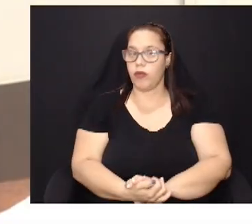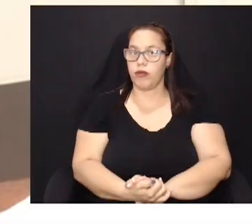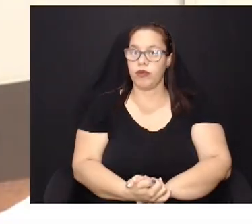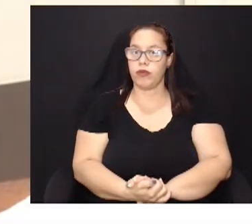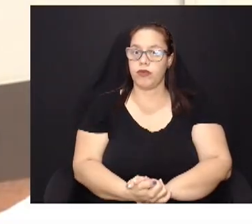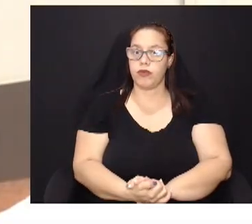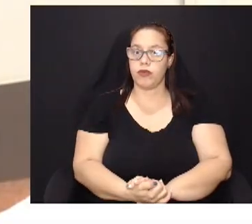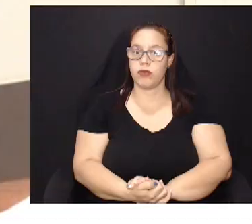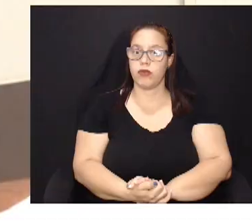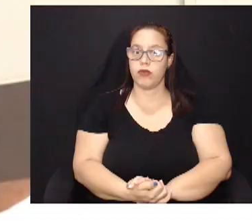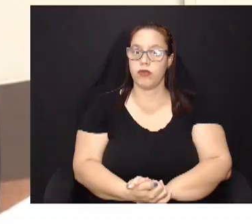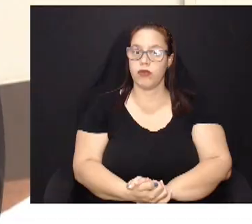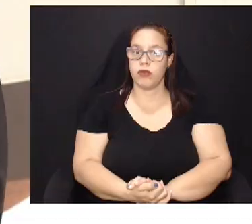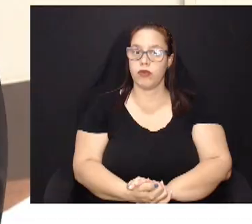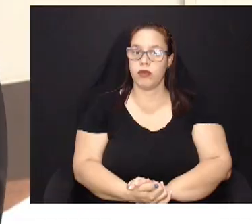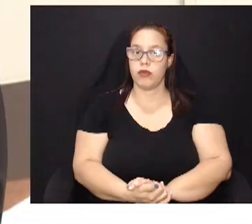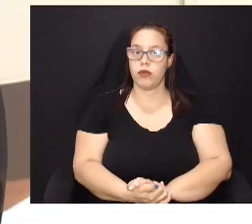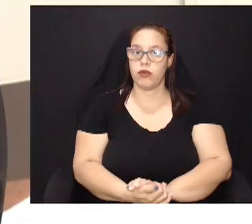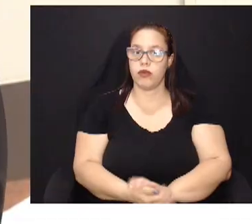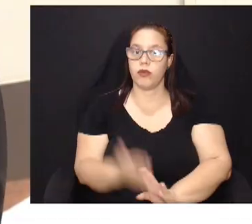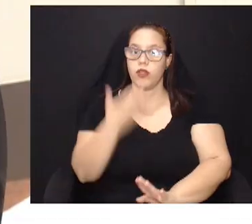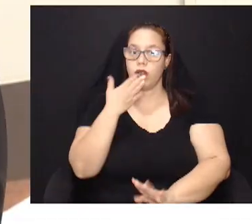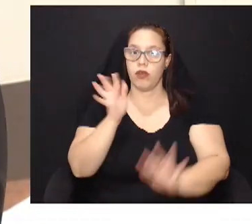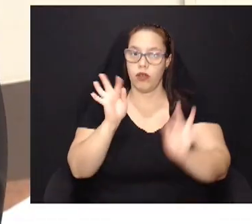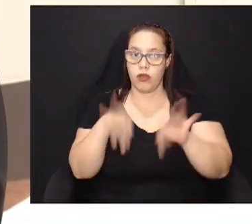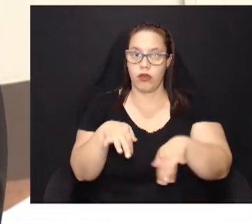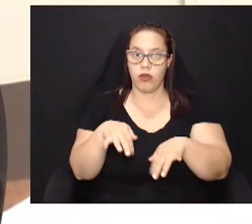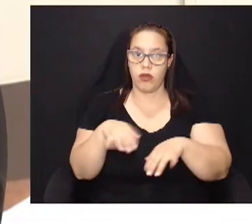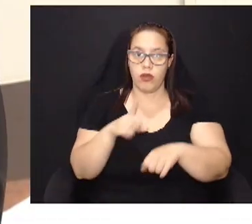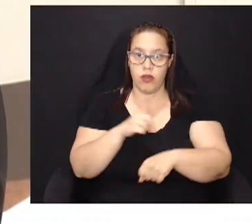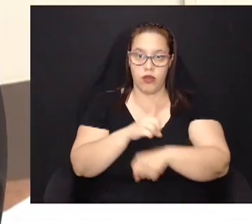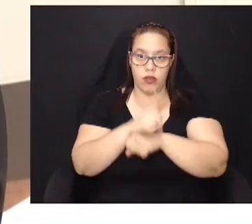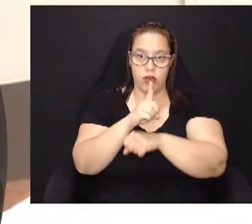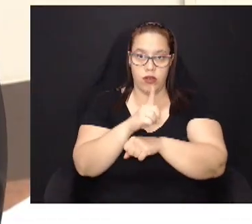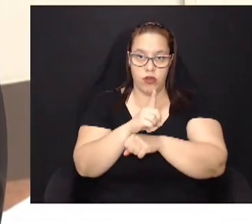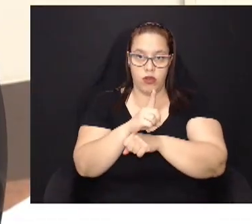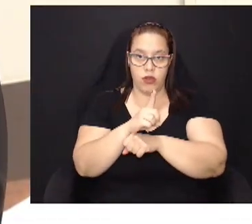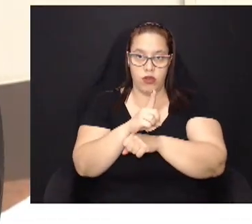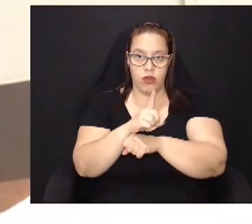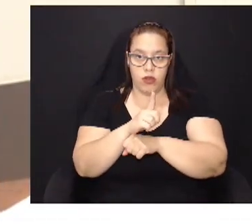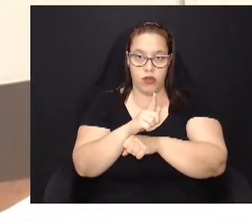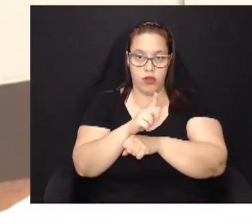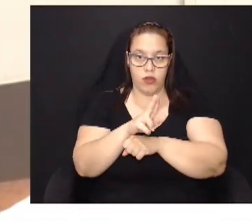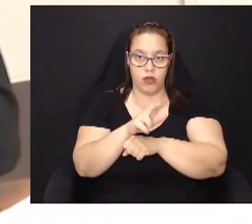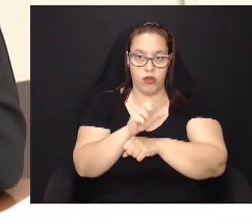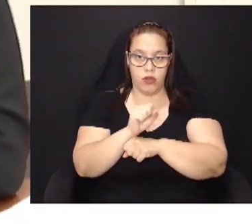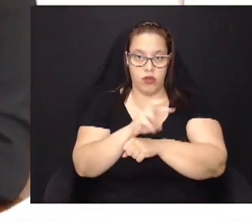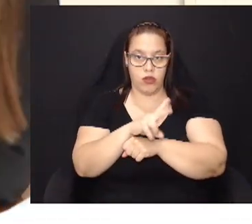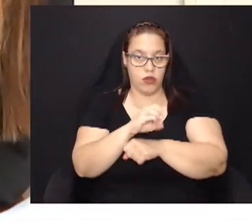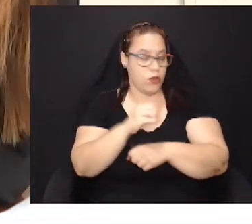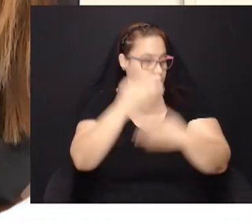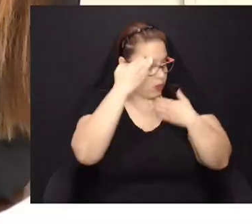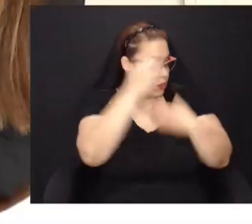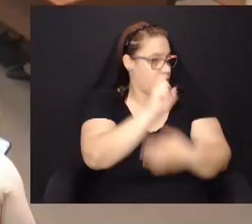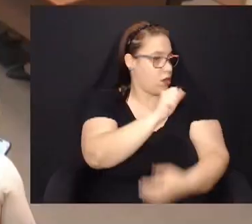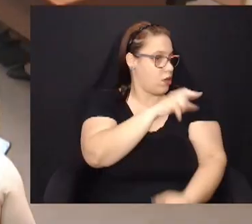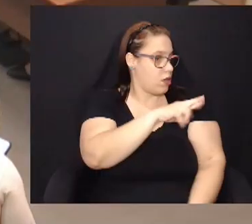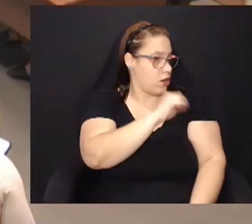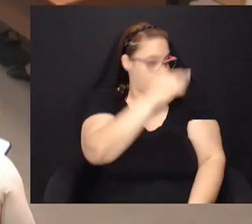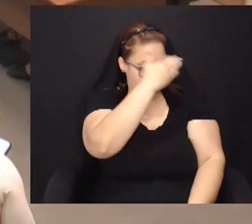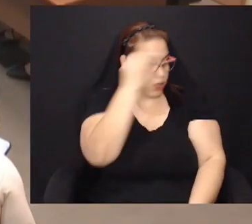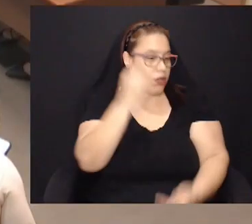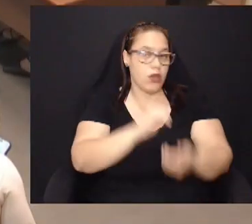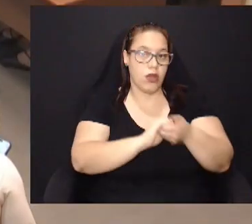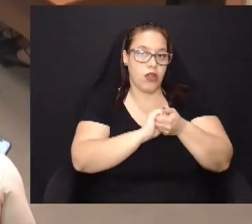Alguma dúvida a gente vai anotando para pedir no final também. O doutor Gustavo falar agora ou depois? Okay. Obrigado, doutora Samira. Esqueci de cumprimentar